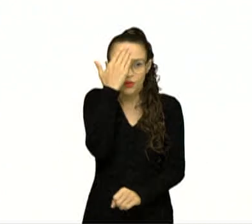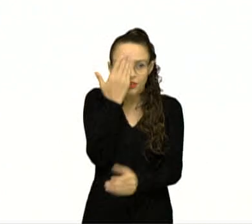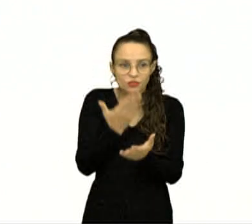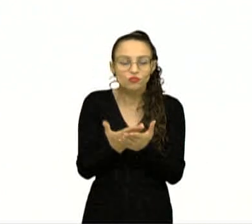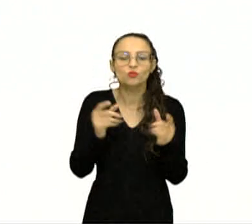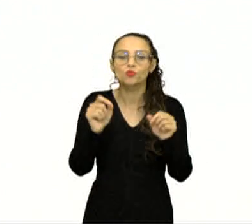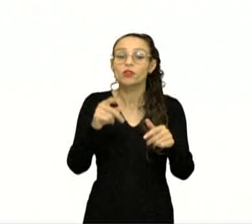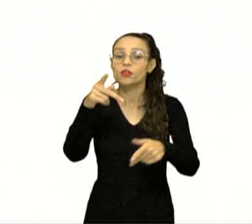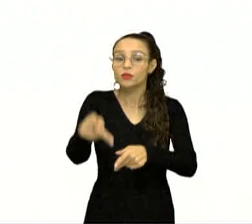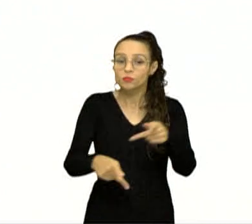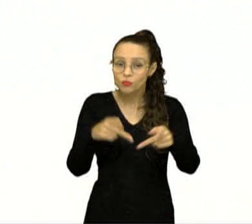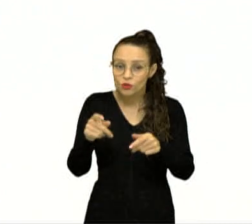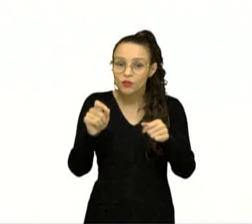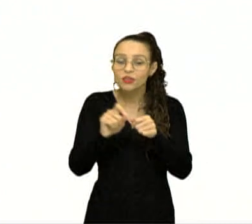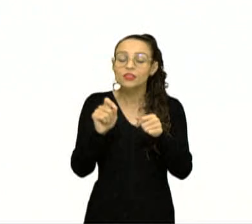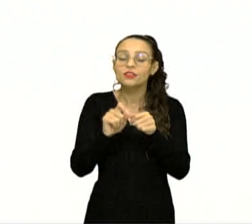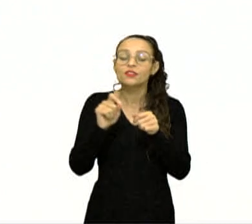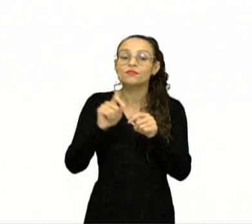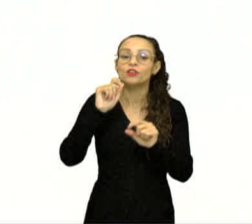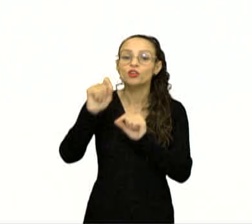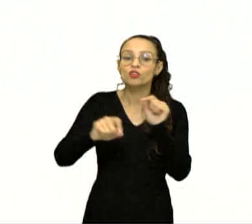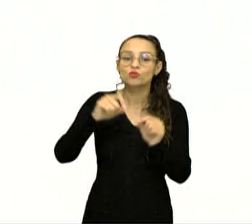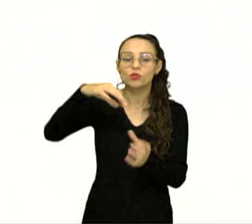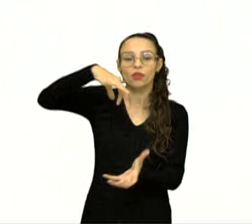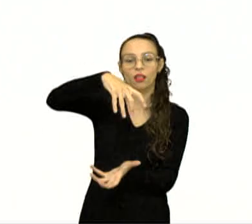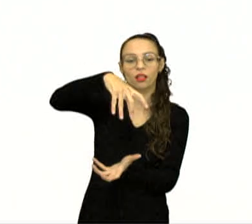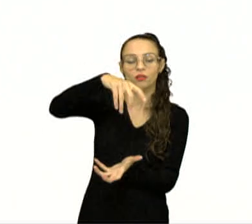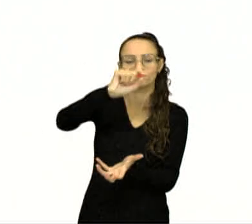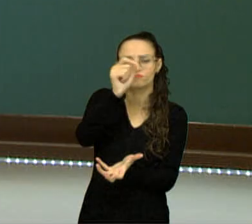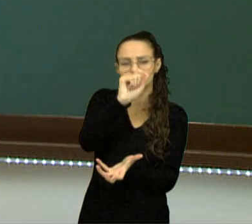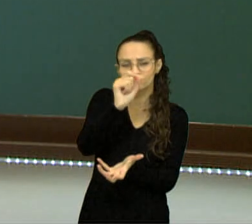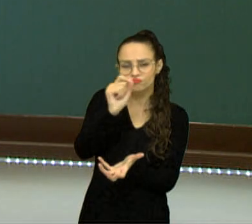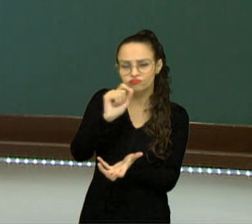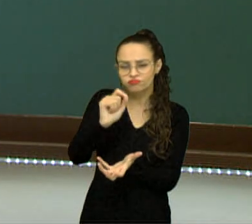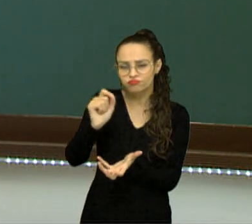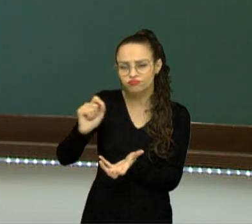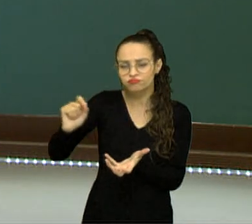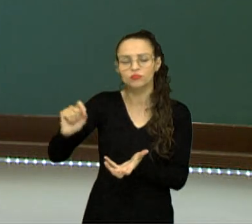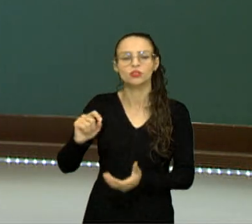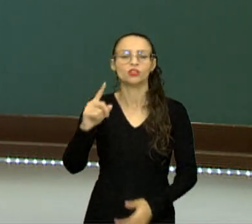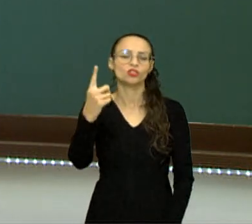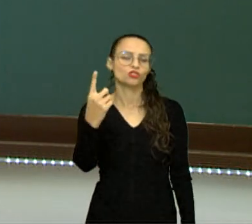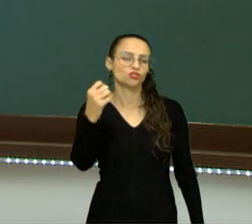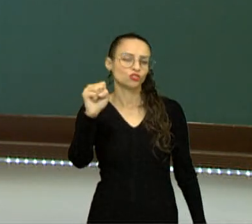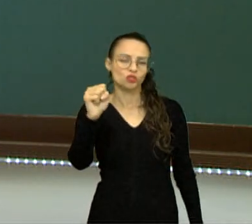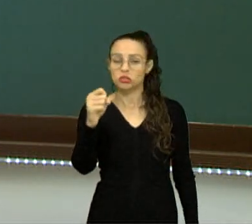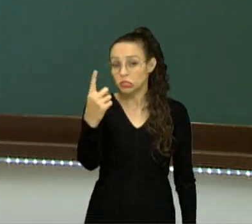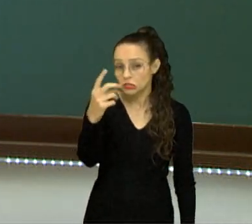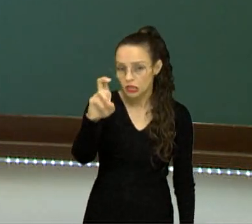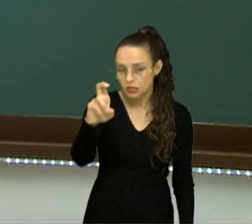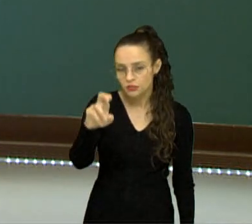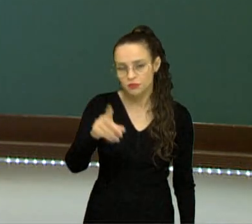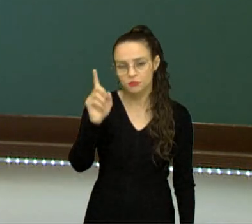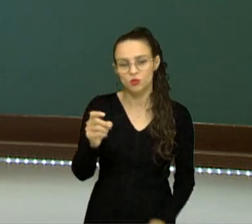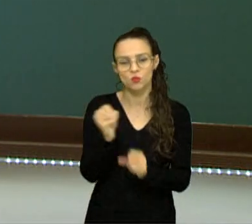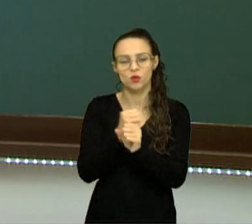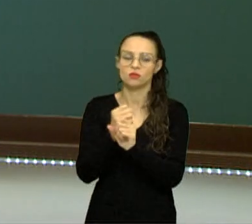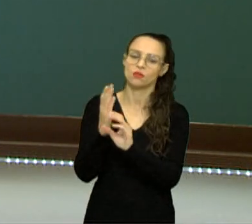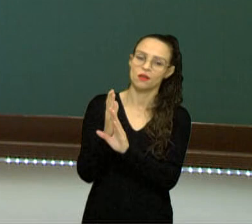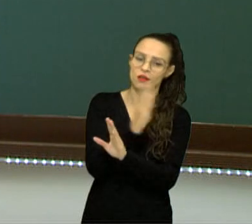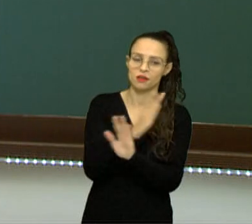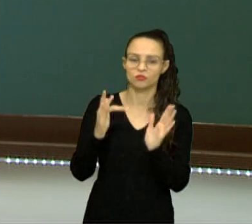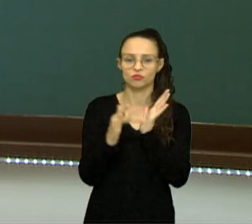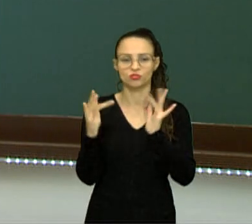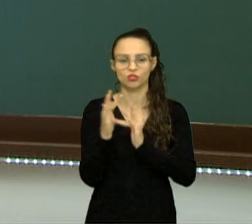seja o povo que fez a travessia do Strait de Bering a partir de 18, 19 mil anos, 15 mil anos antes de Cristo,